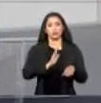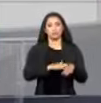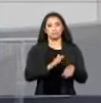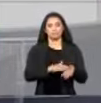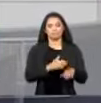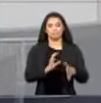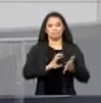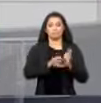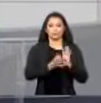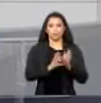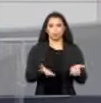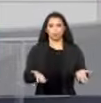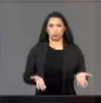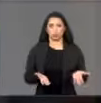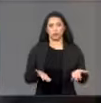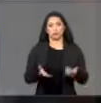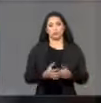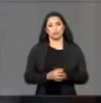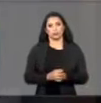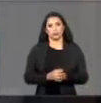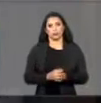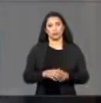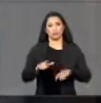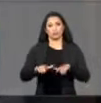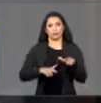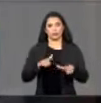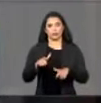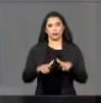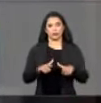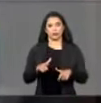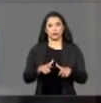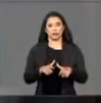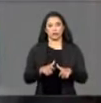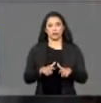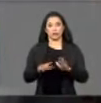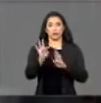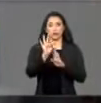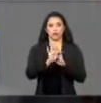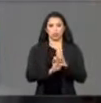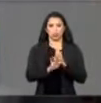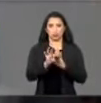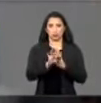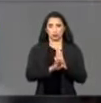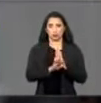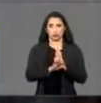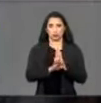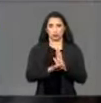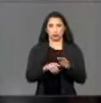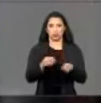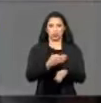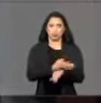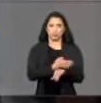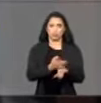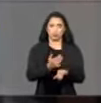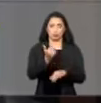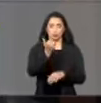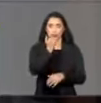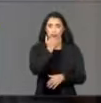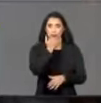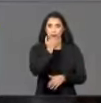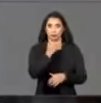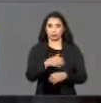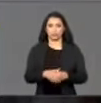neste país. Eu deixo em mãos aqui o texto, pois o tempo não é. Mas